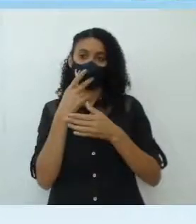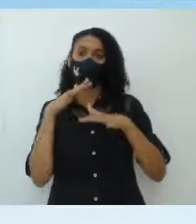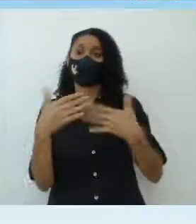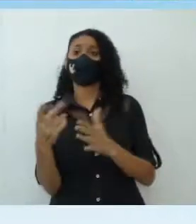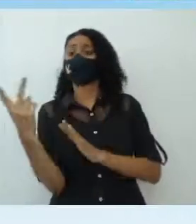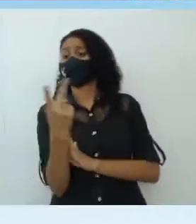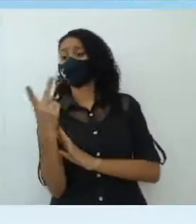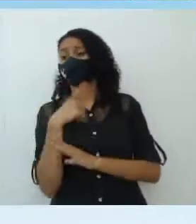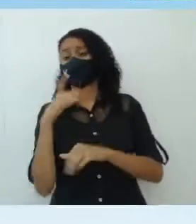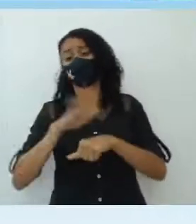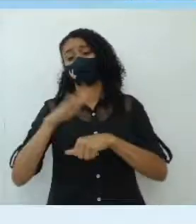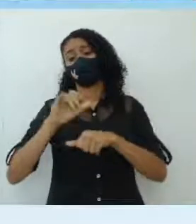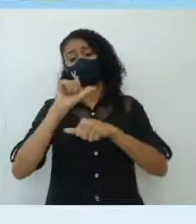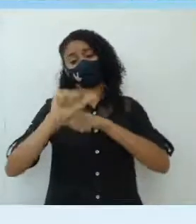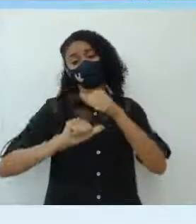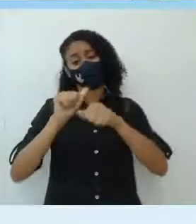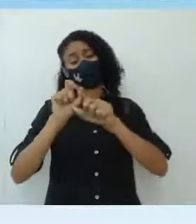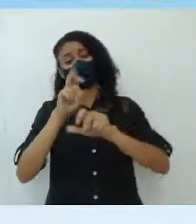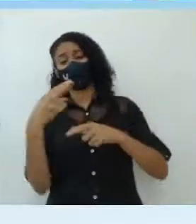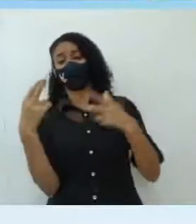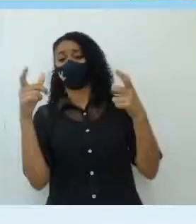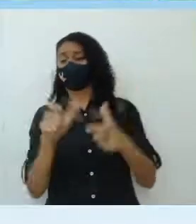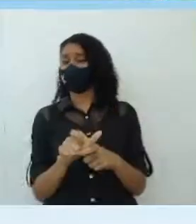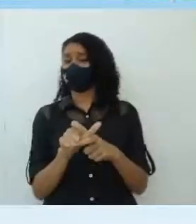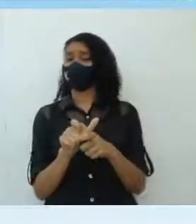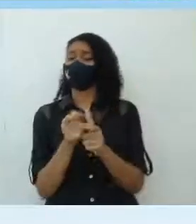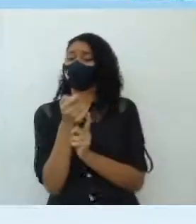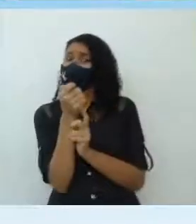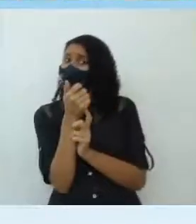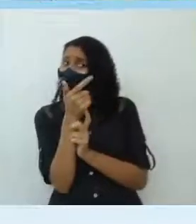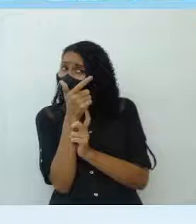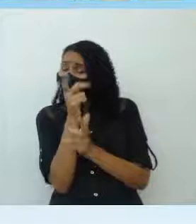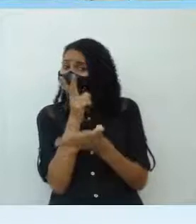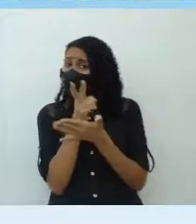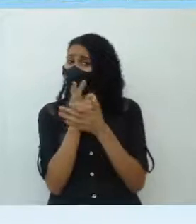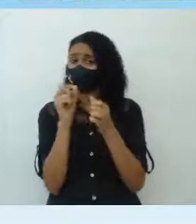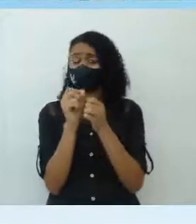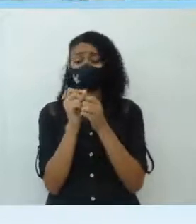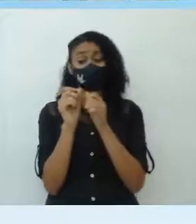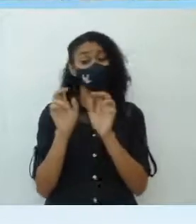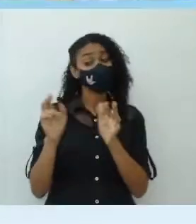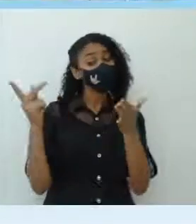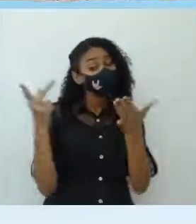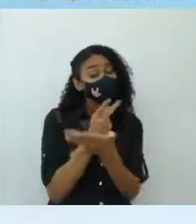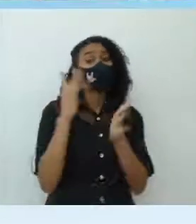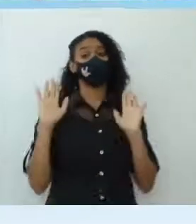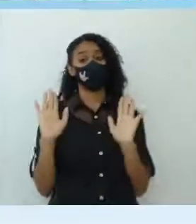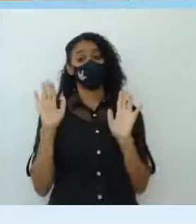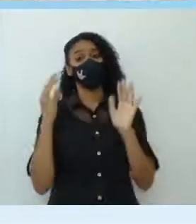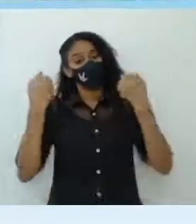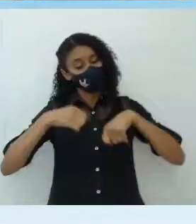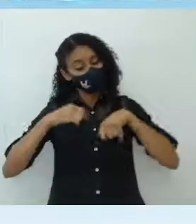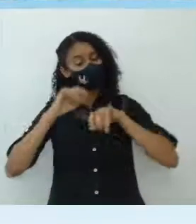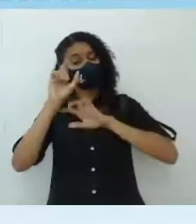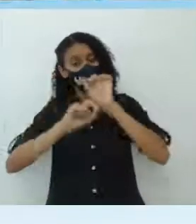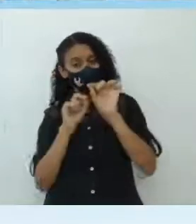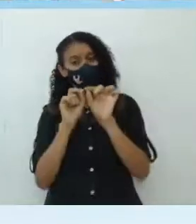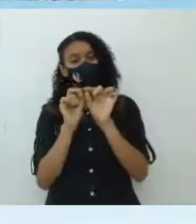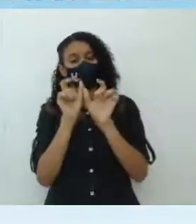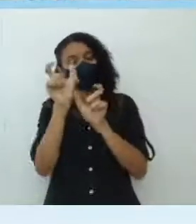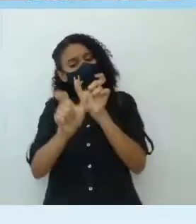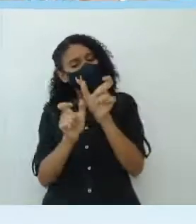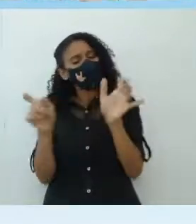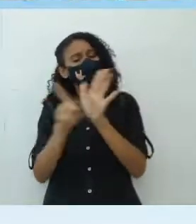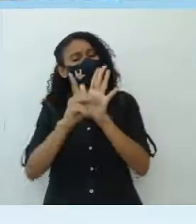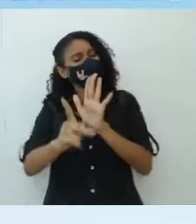tem mais átomos ou menos átomos vai quase sempre nos levar a um equívoco. Então a gente precisa de uma forma